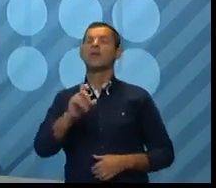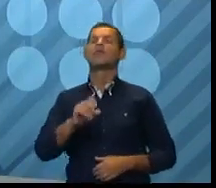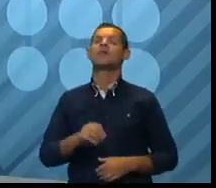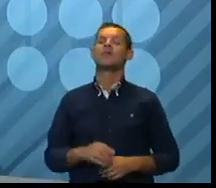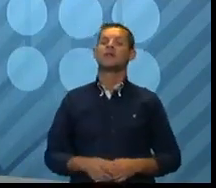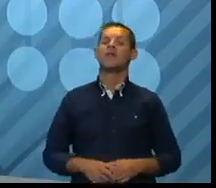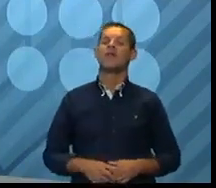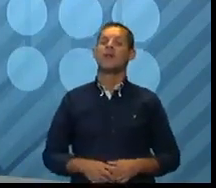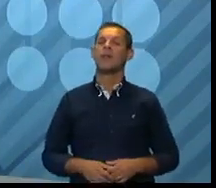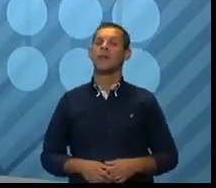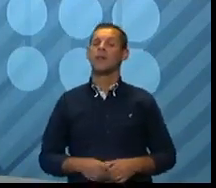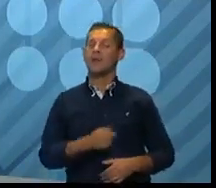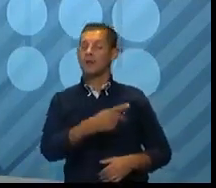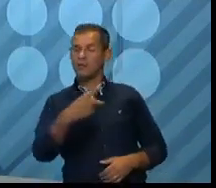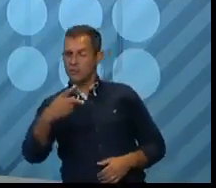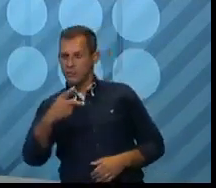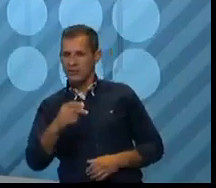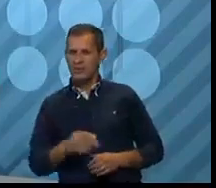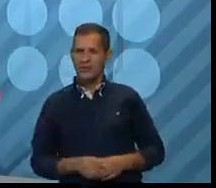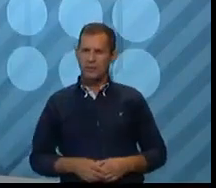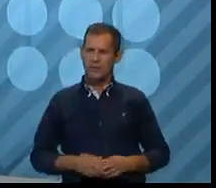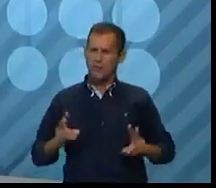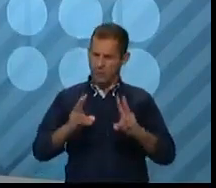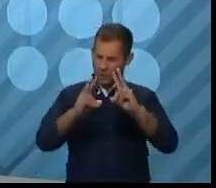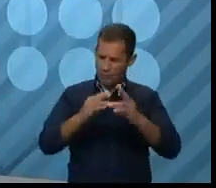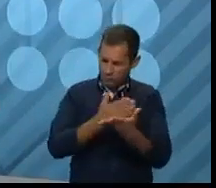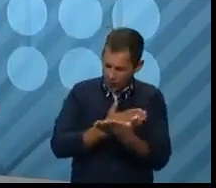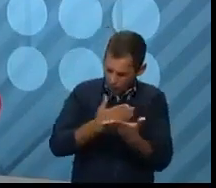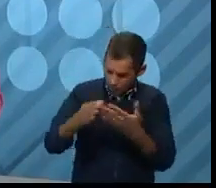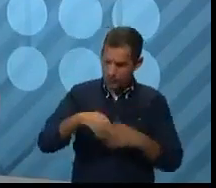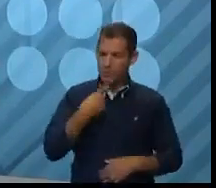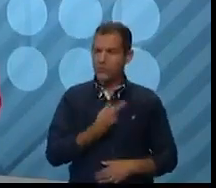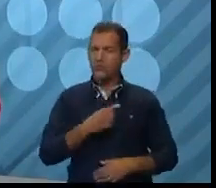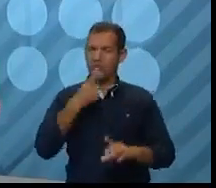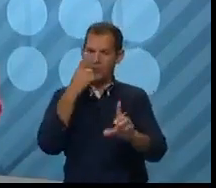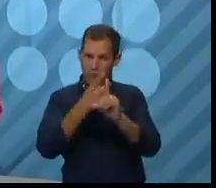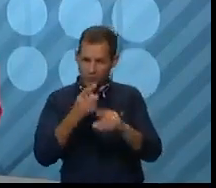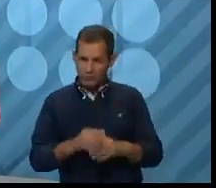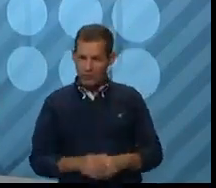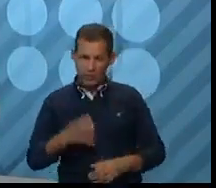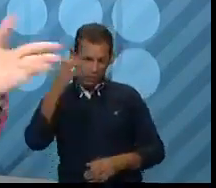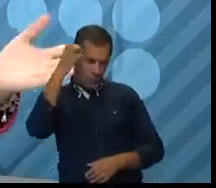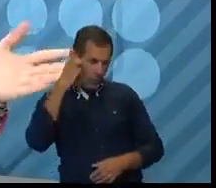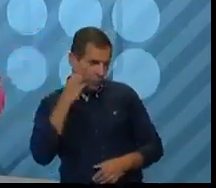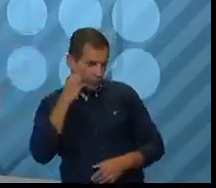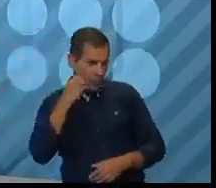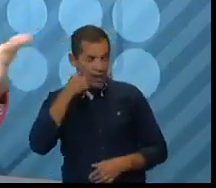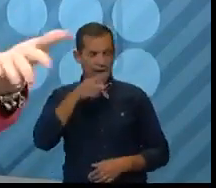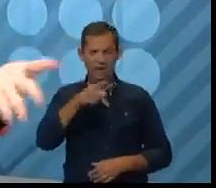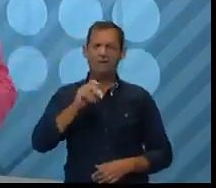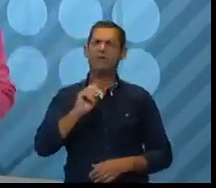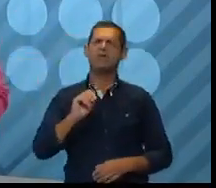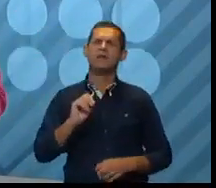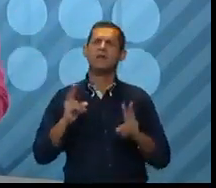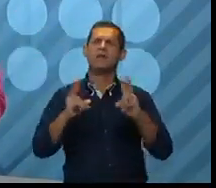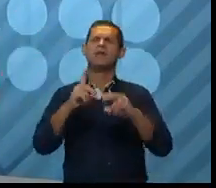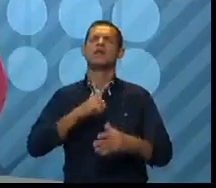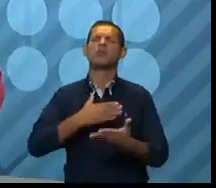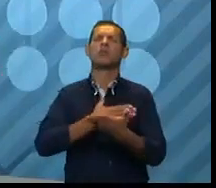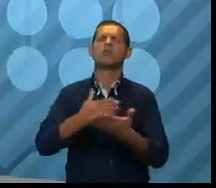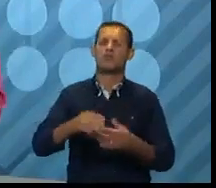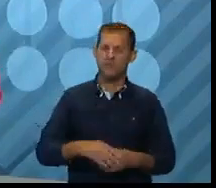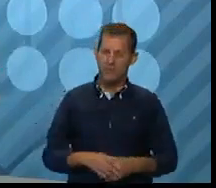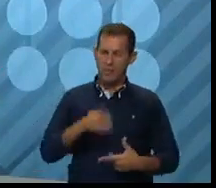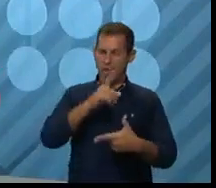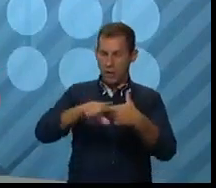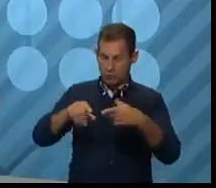para aquela situação, para aquele valor inicial, nós vamos encontrar um lucro. Ah, professora, mas que valor inicial é esse?